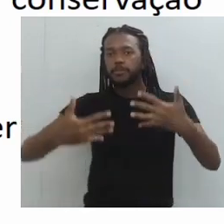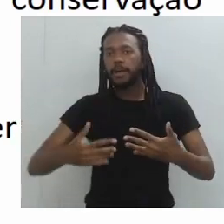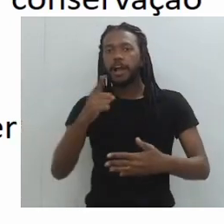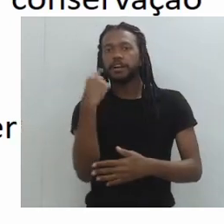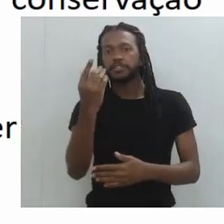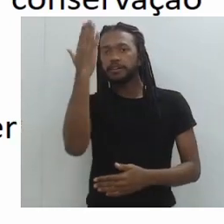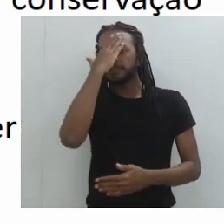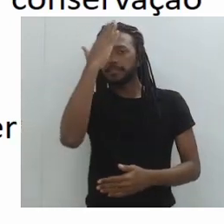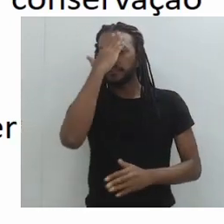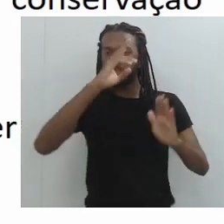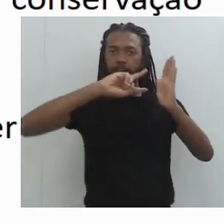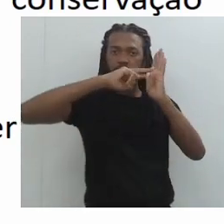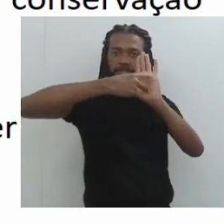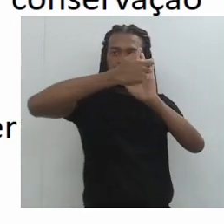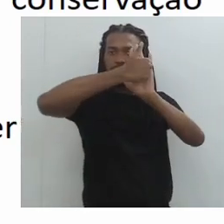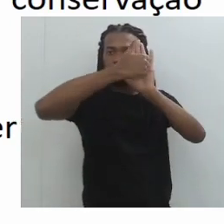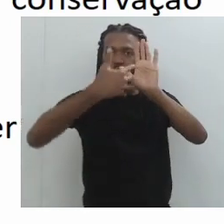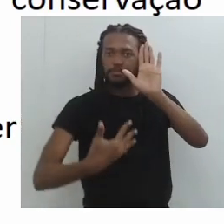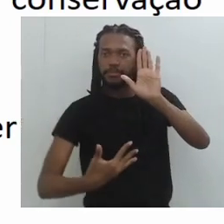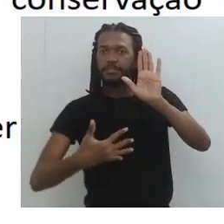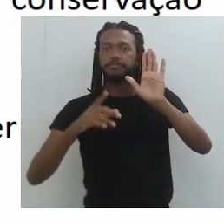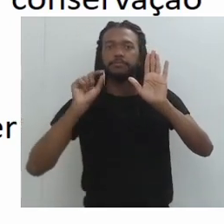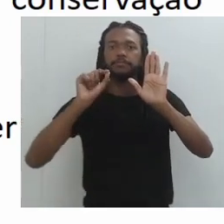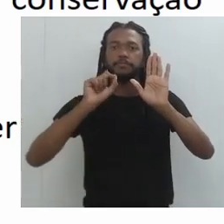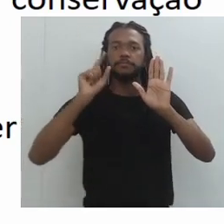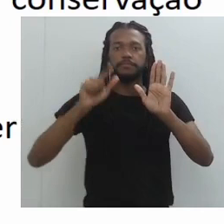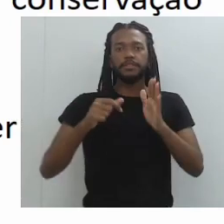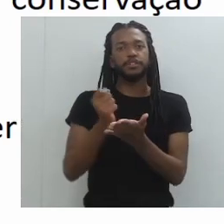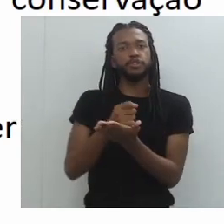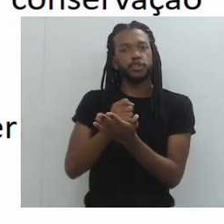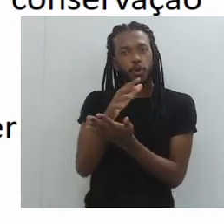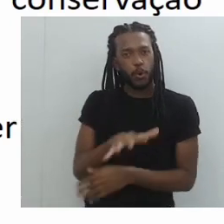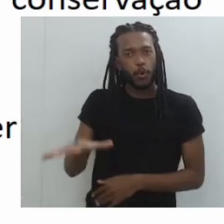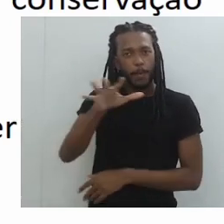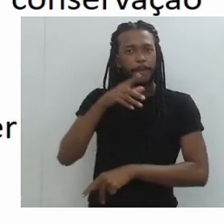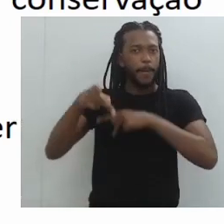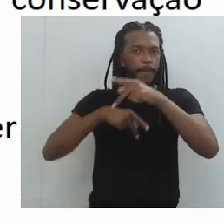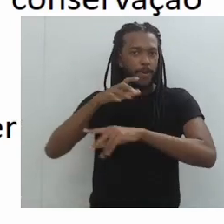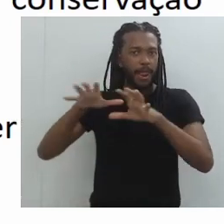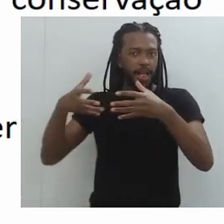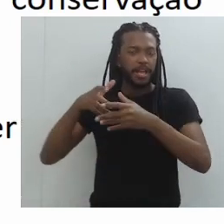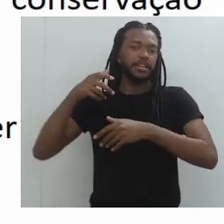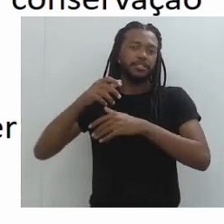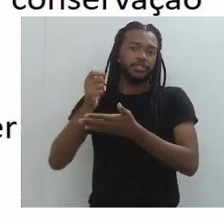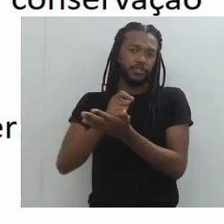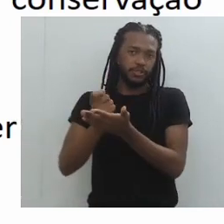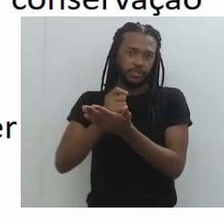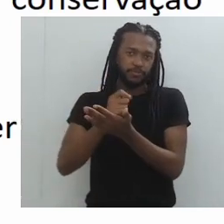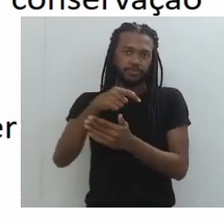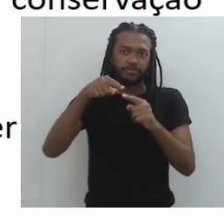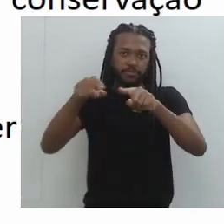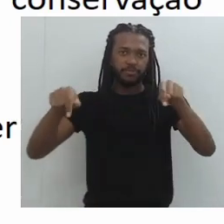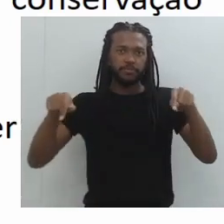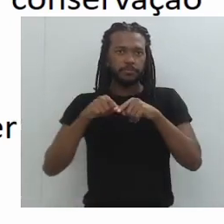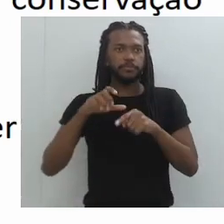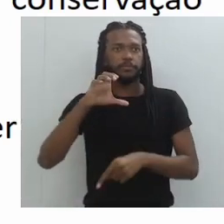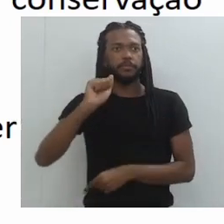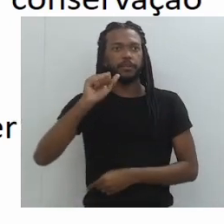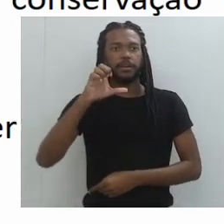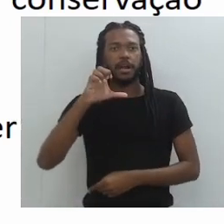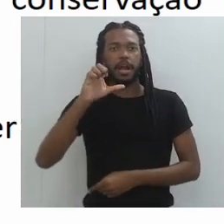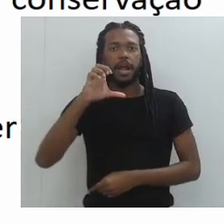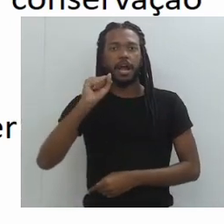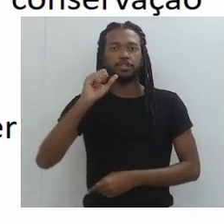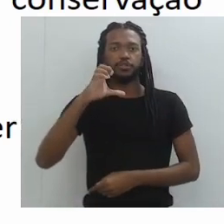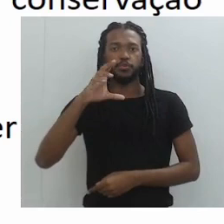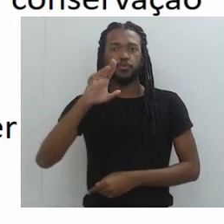as definições. O que vem a ser esses jogos populares, jogos de salão. Segundo Cascudo e